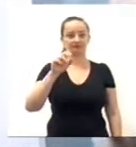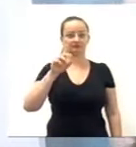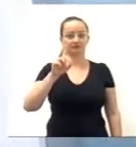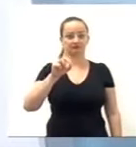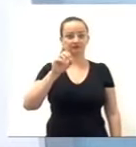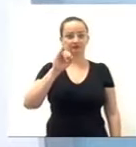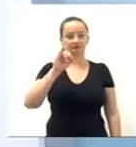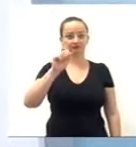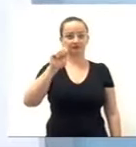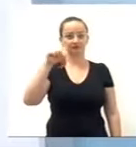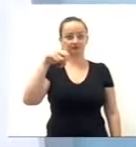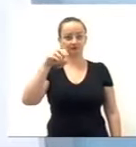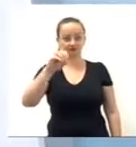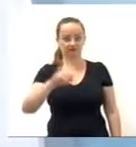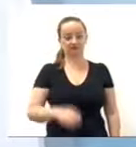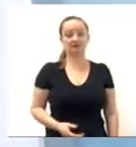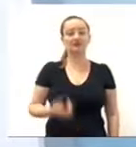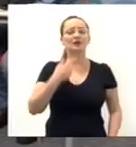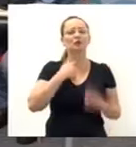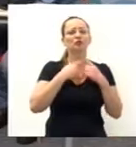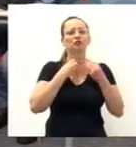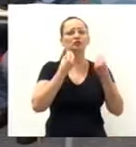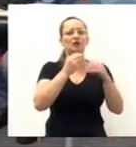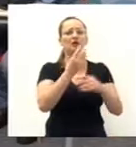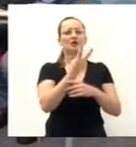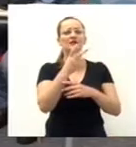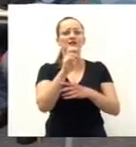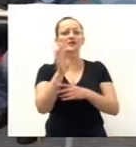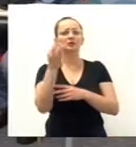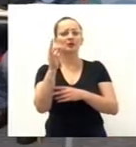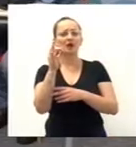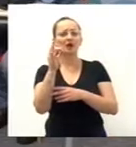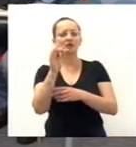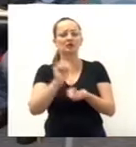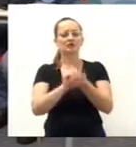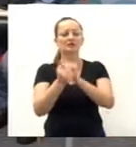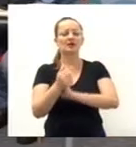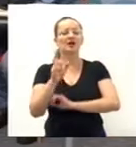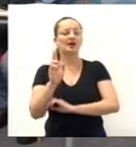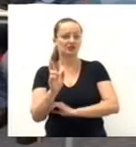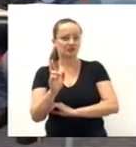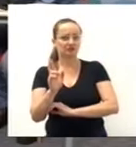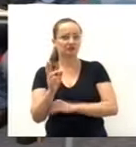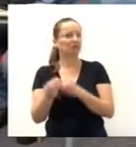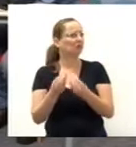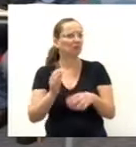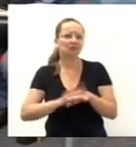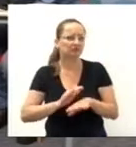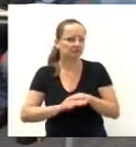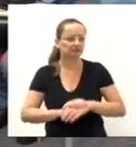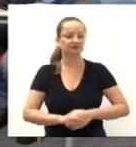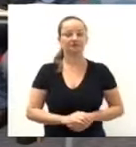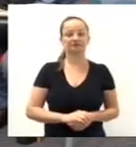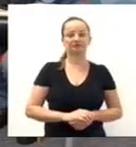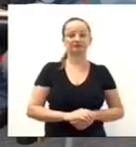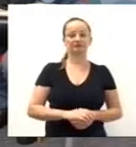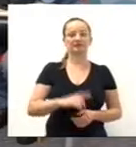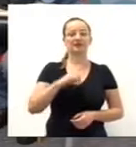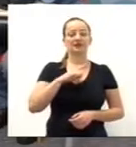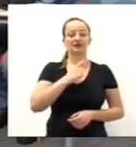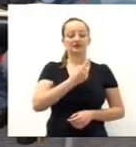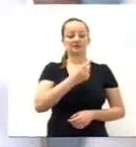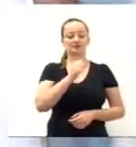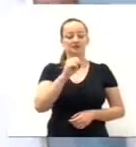quero escrever 45 graus em radiano. Como que eu faço isso? Porque, ó, eu tenho que